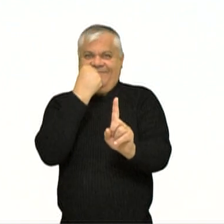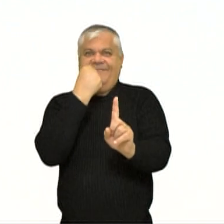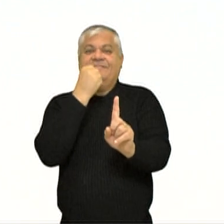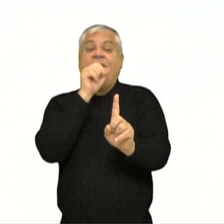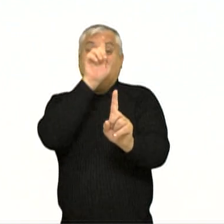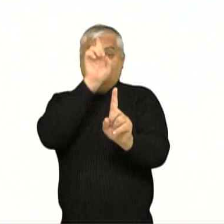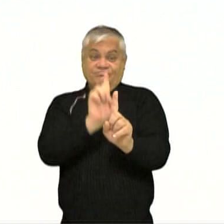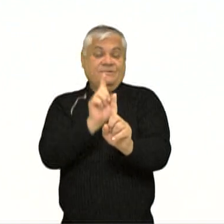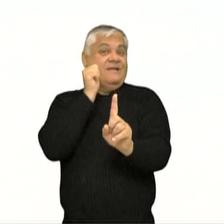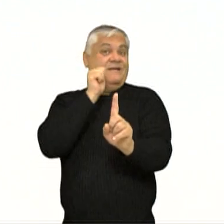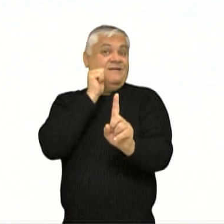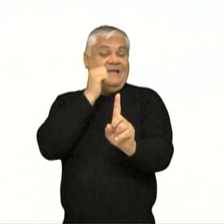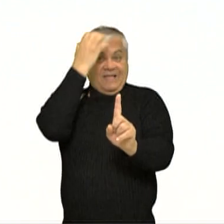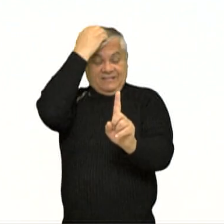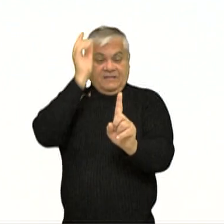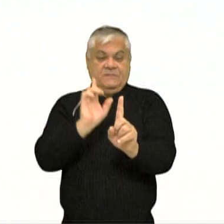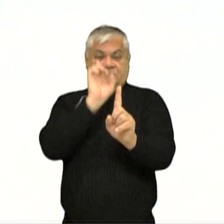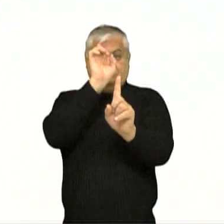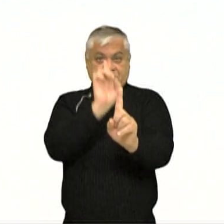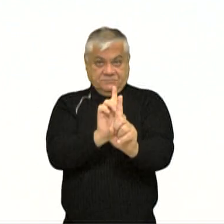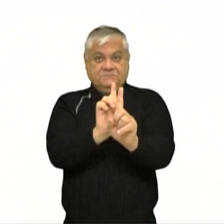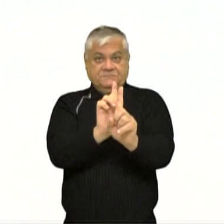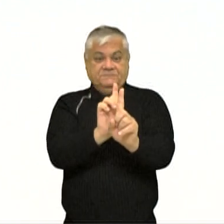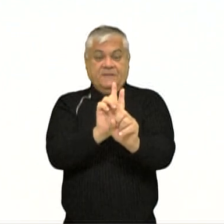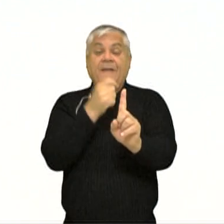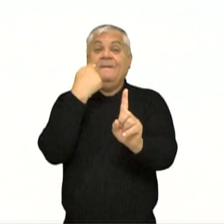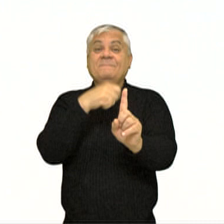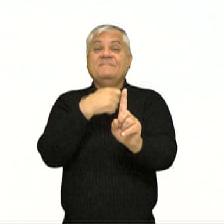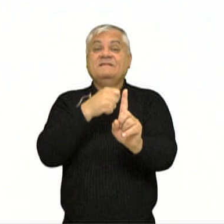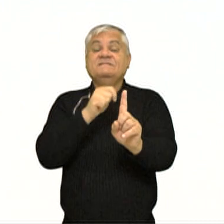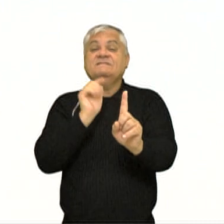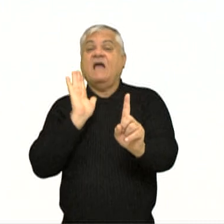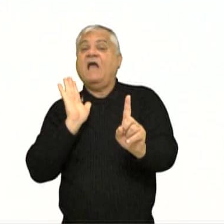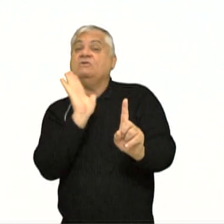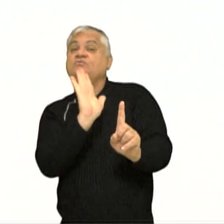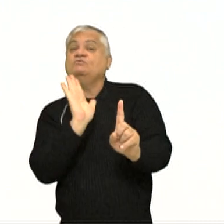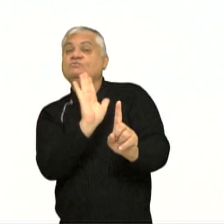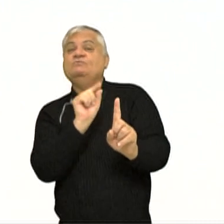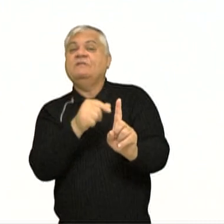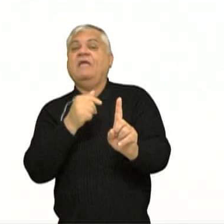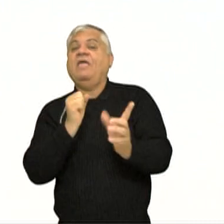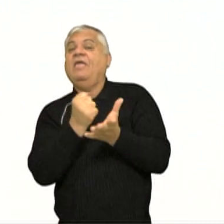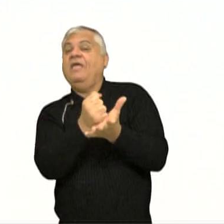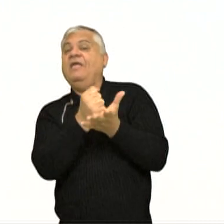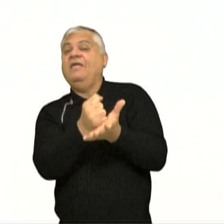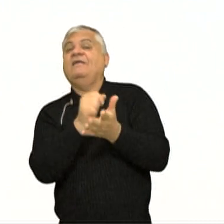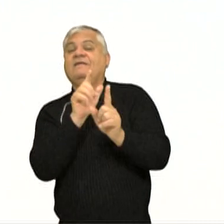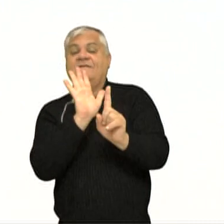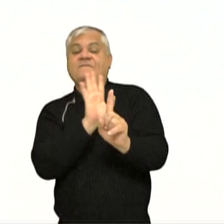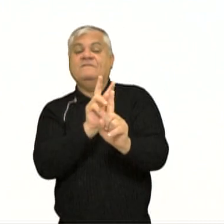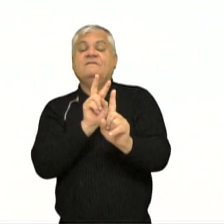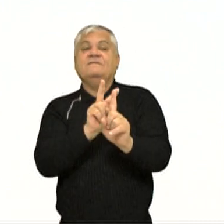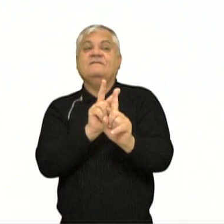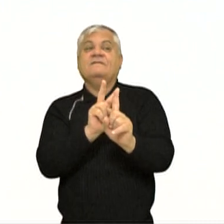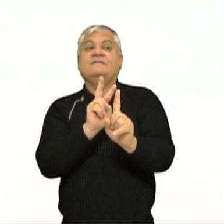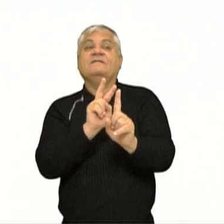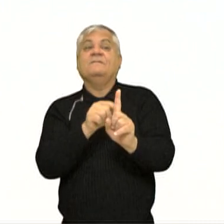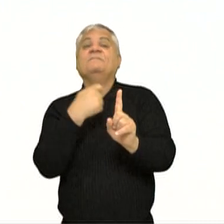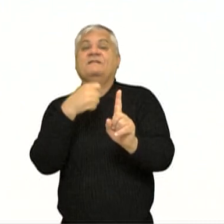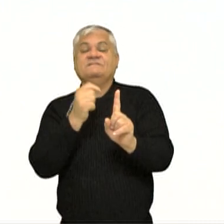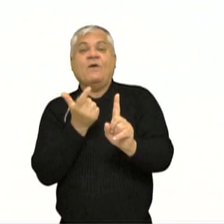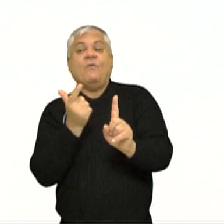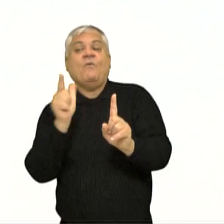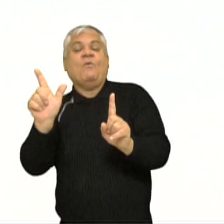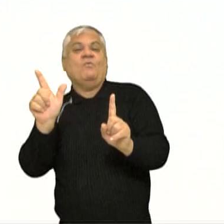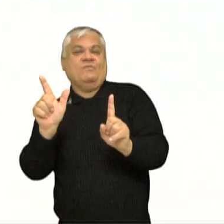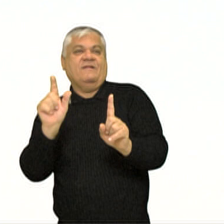se posiciona, quando toma essa posição de ficar na frente do rei adversário, estar protegida por uma